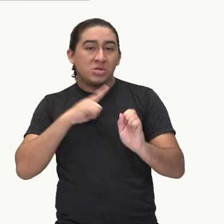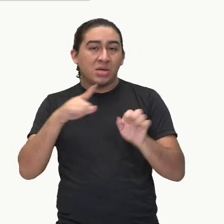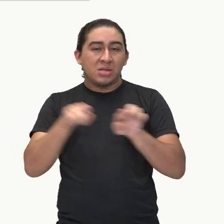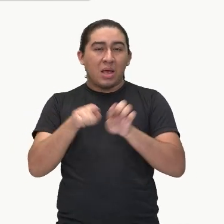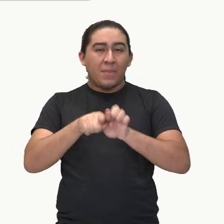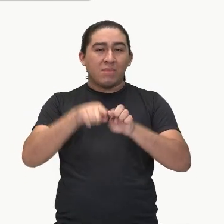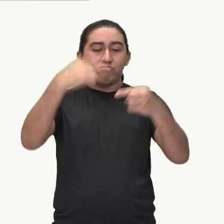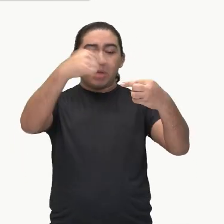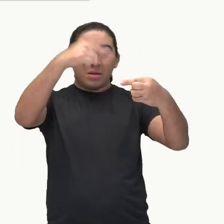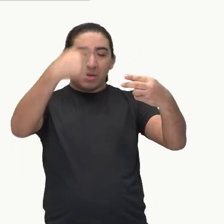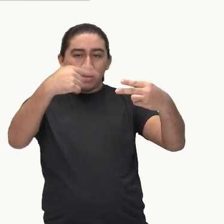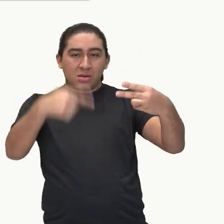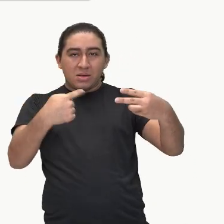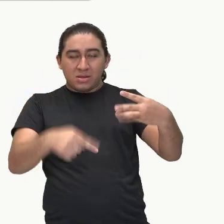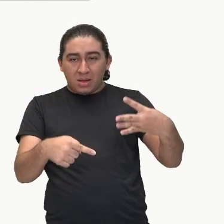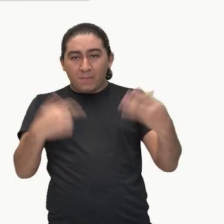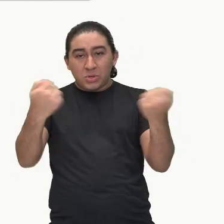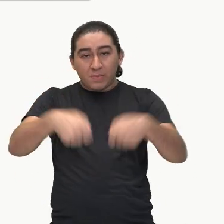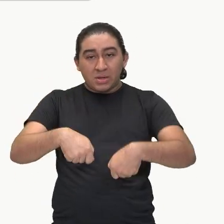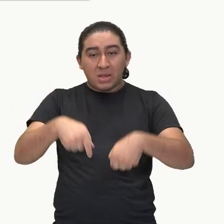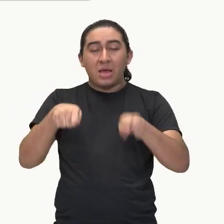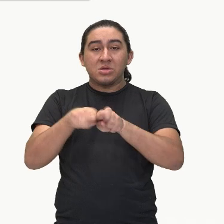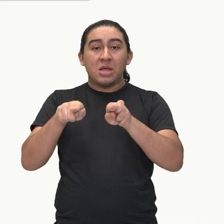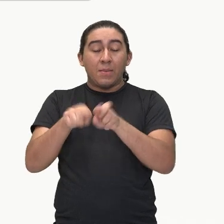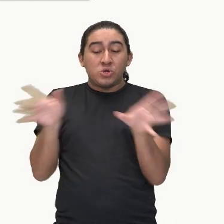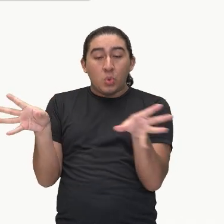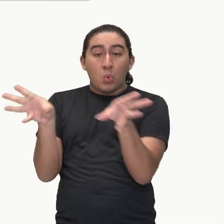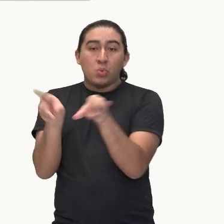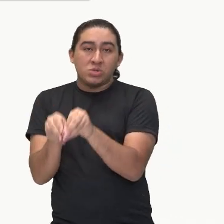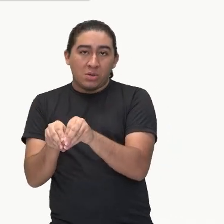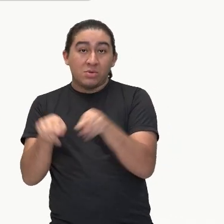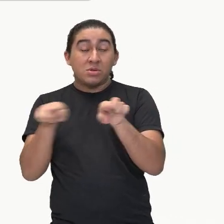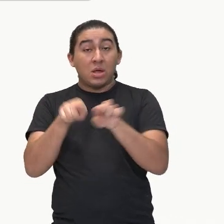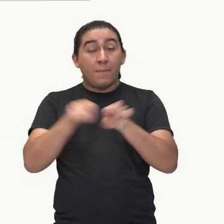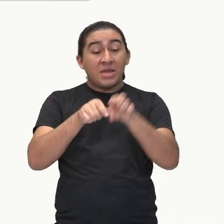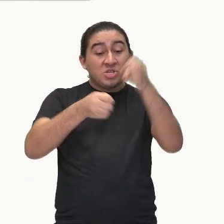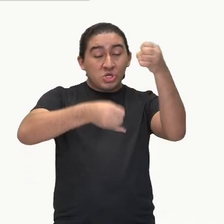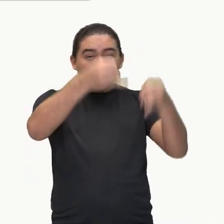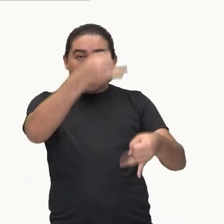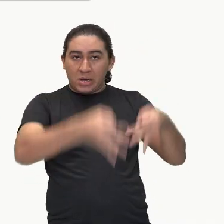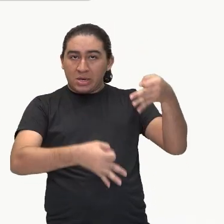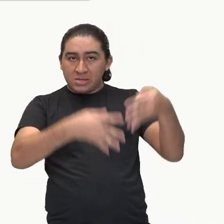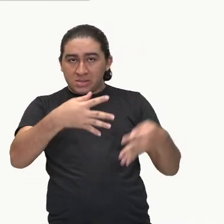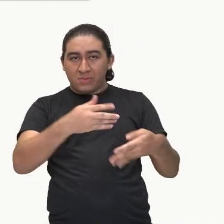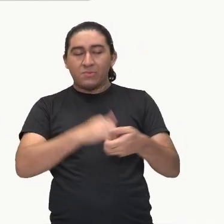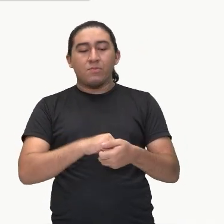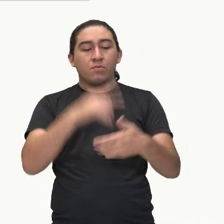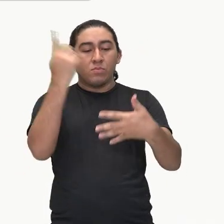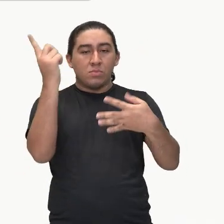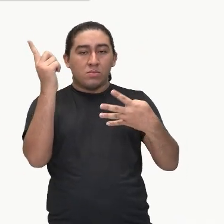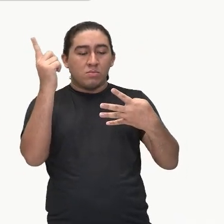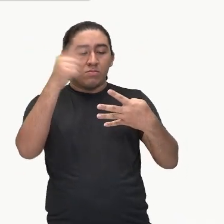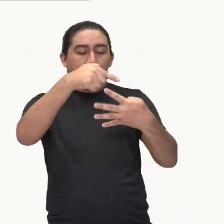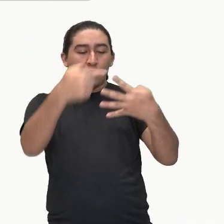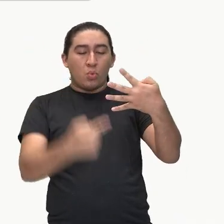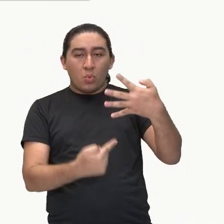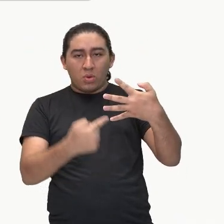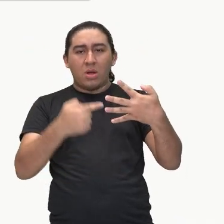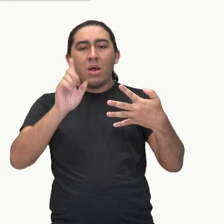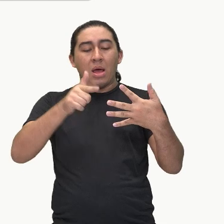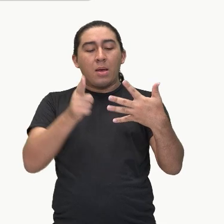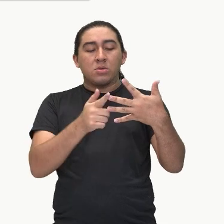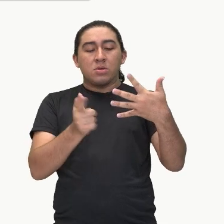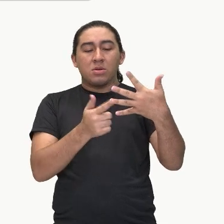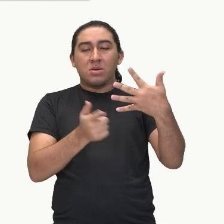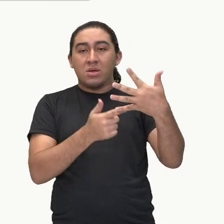alternativa, conclusiva e explicativa. Então, essas classificações, essas 3 últimas, nós